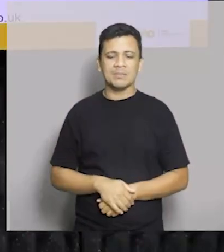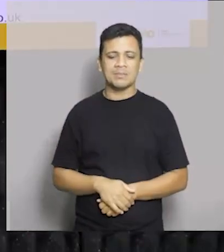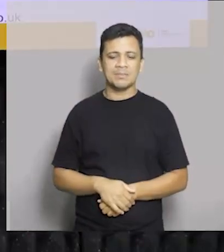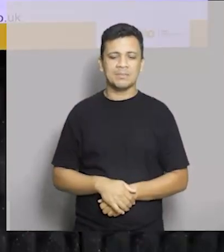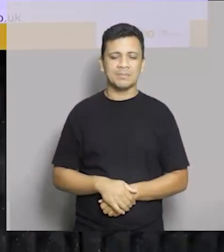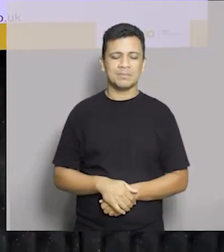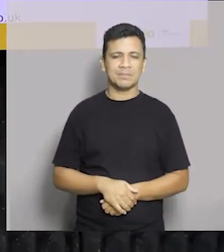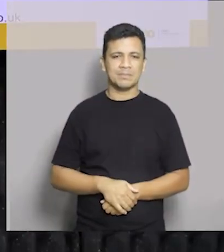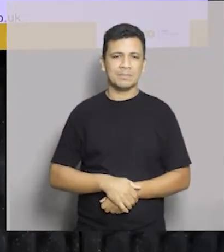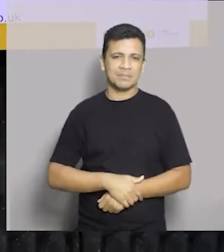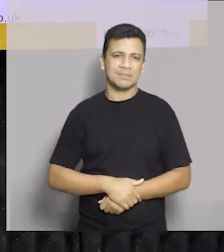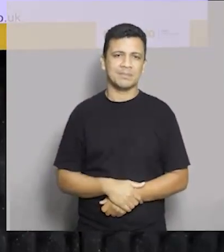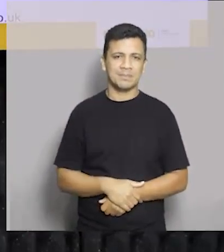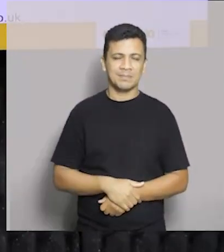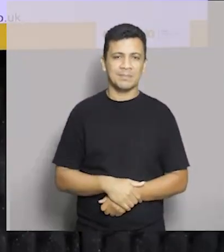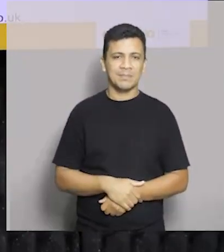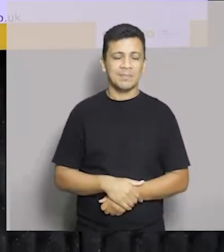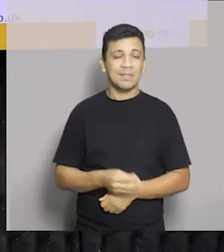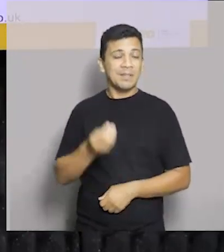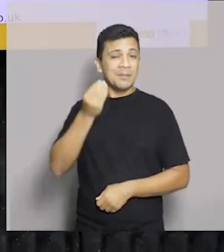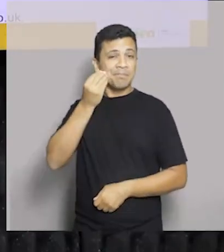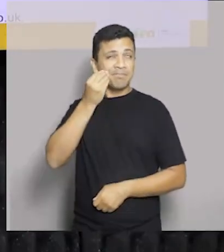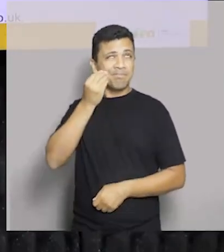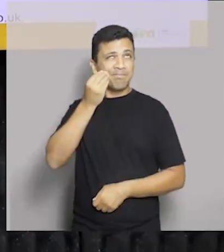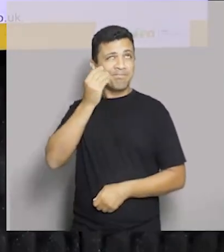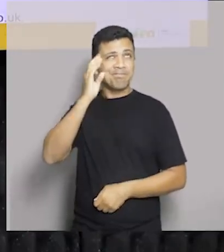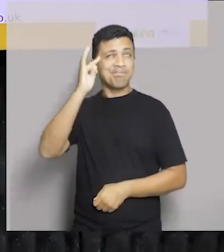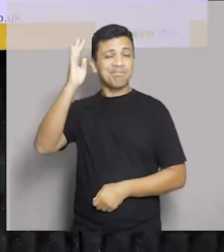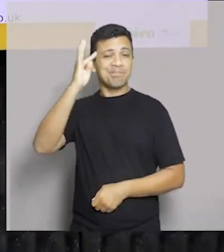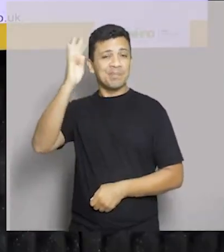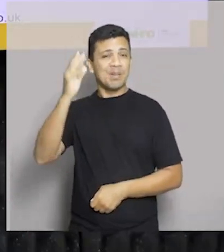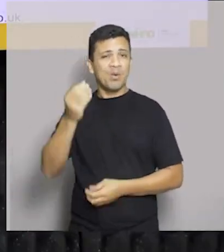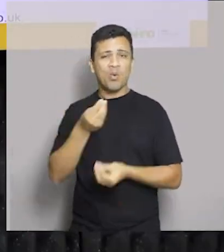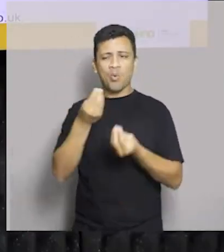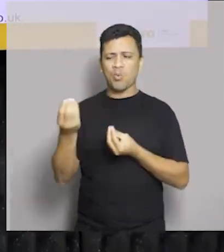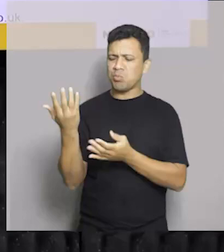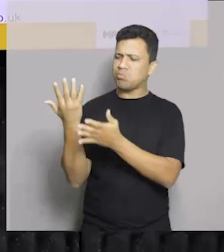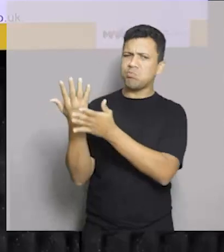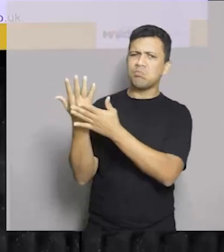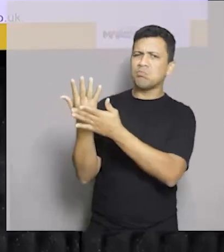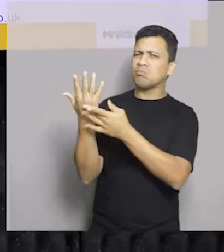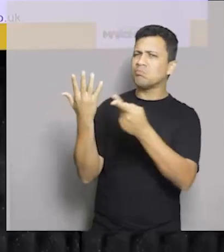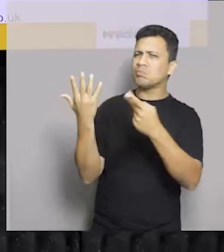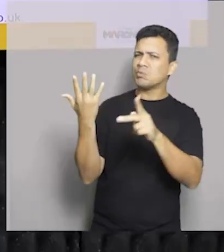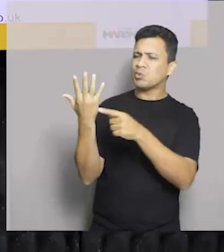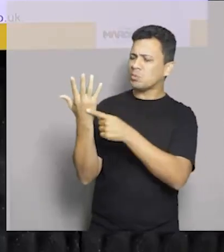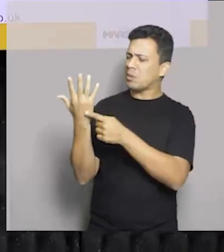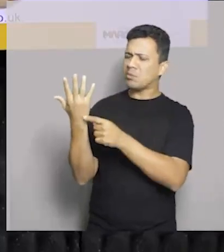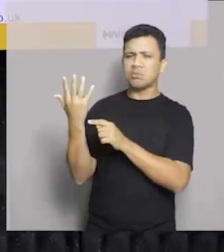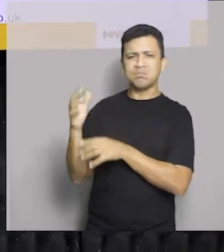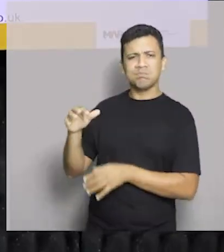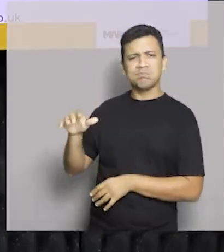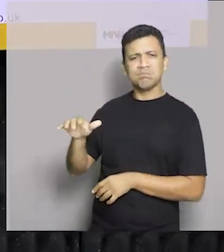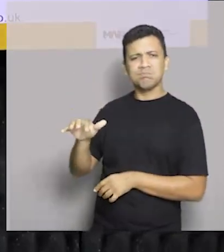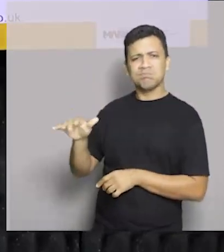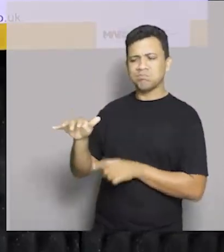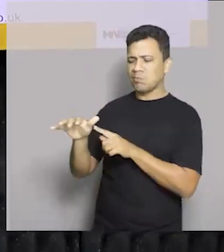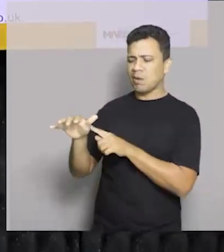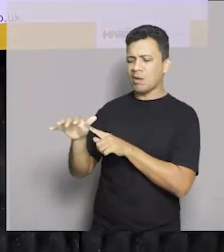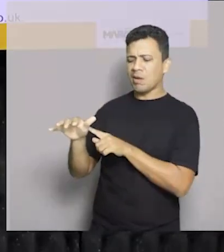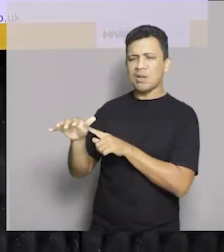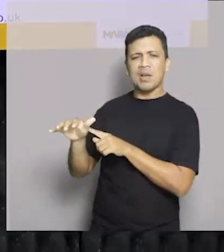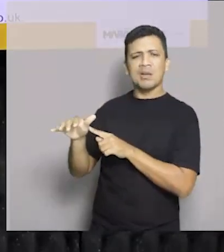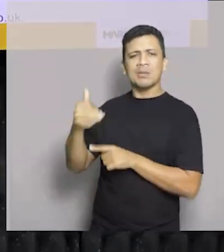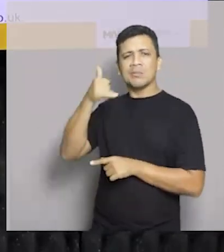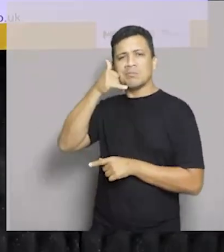try to picture your hands. Eu tento imaginar como que as suas mãos reagem, como que as suas mãos